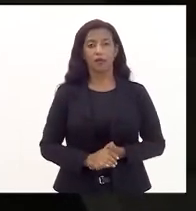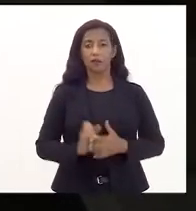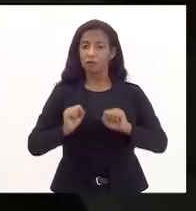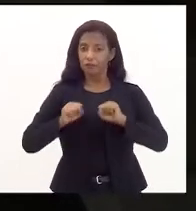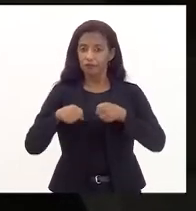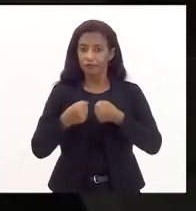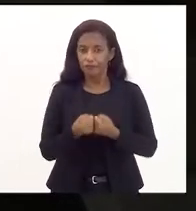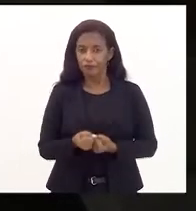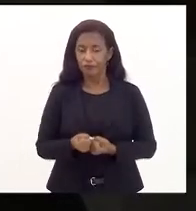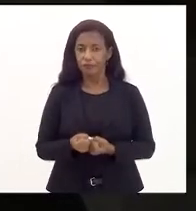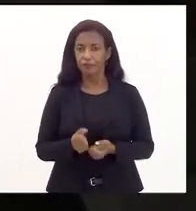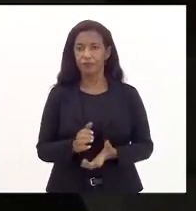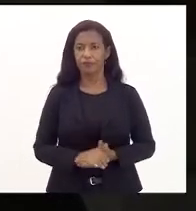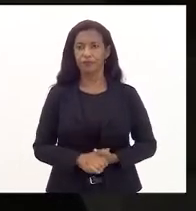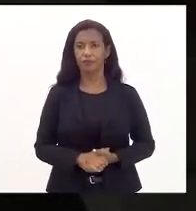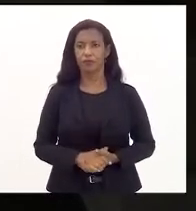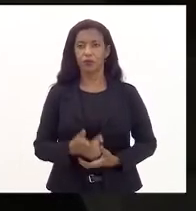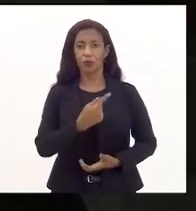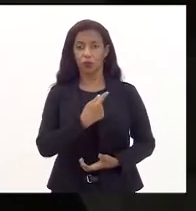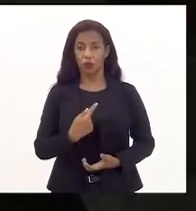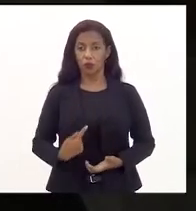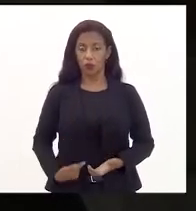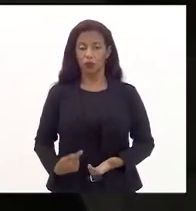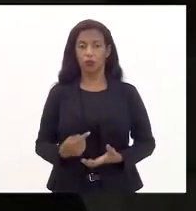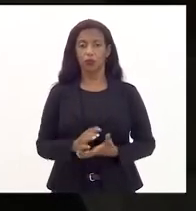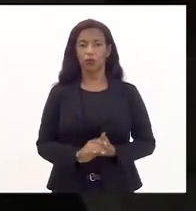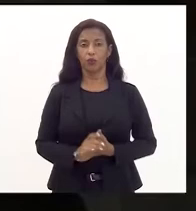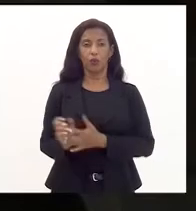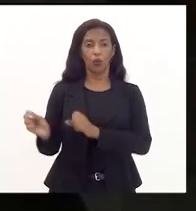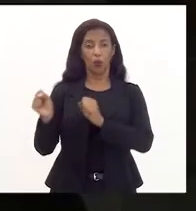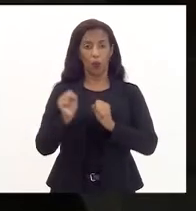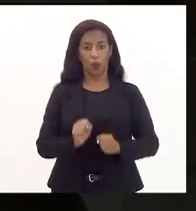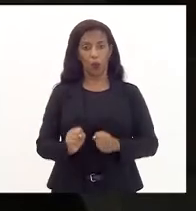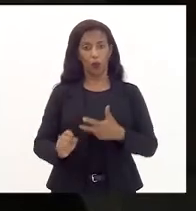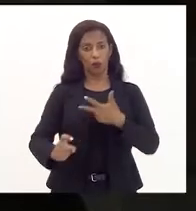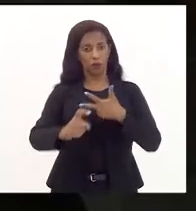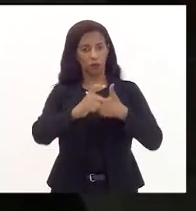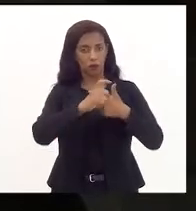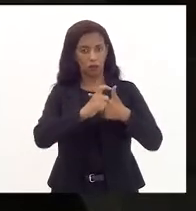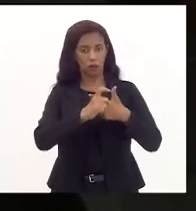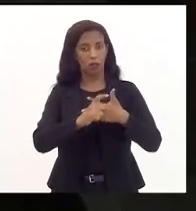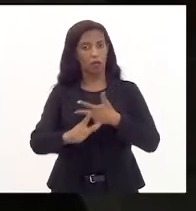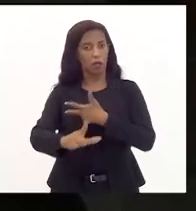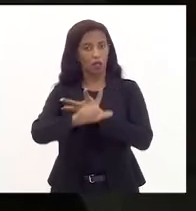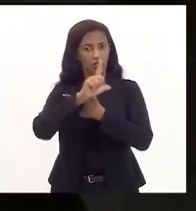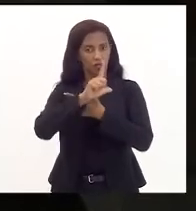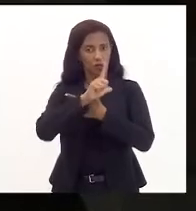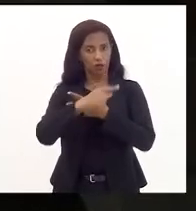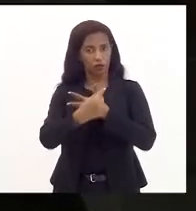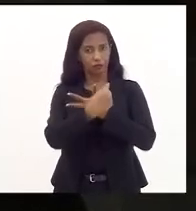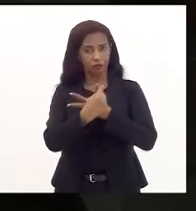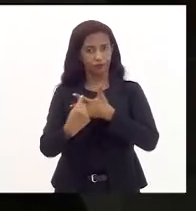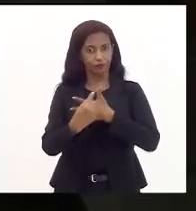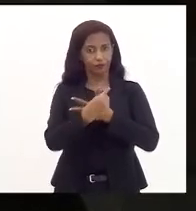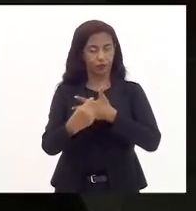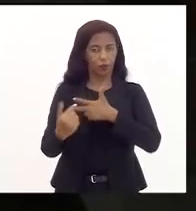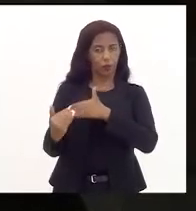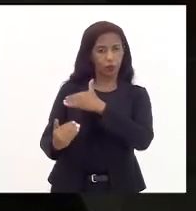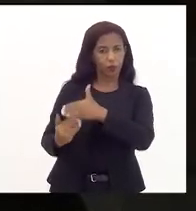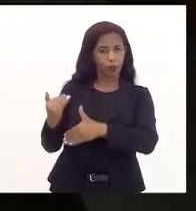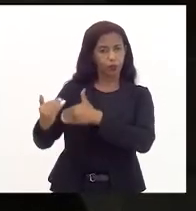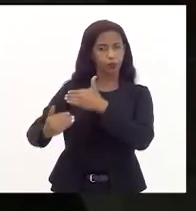imperiosa do governo, do Poder Executivo e do Poder Legislativo